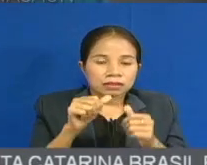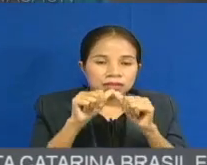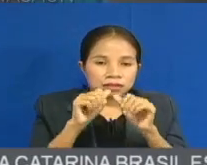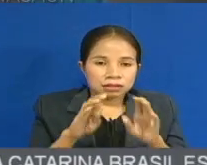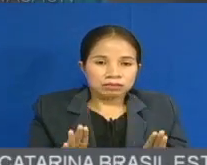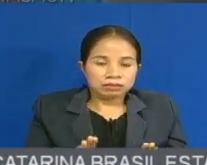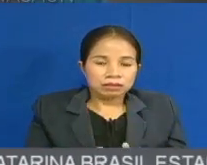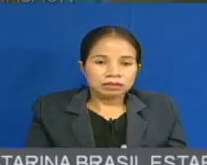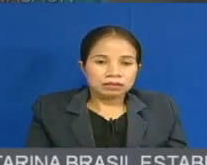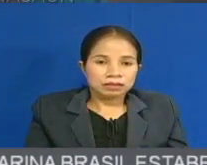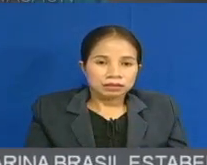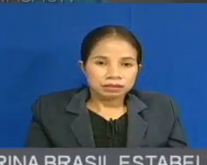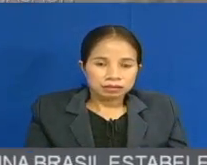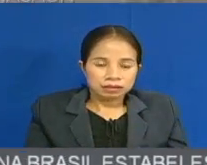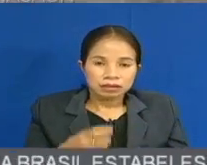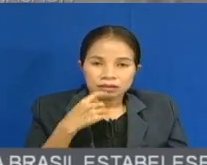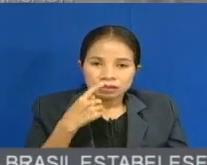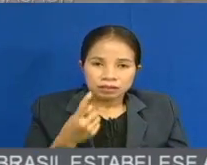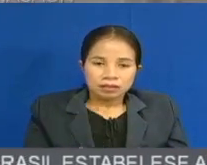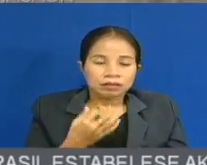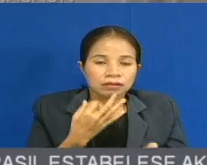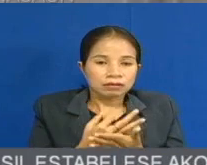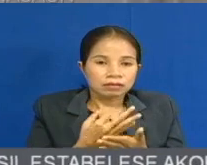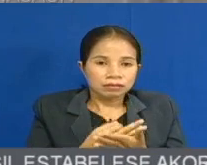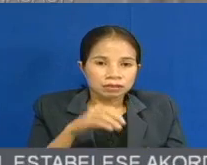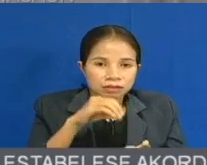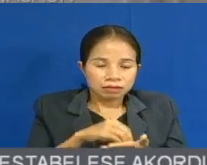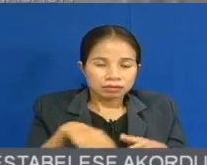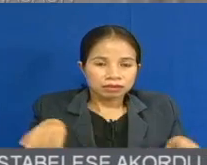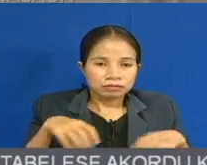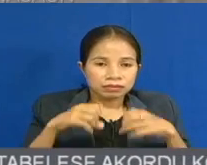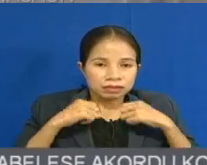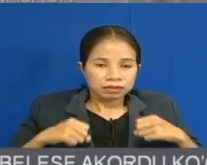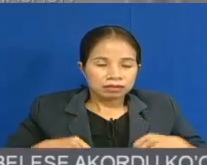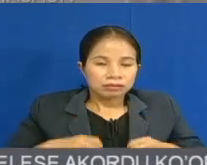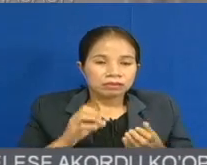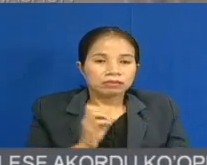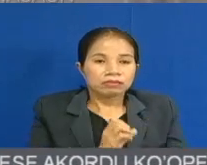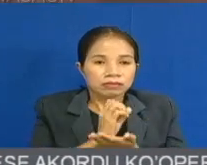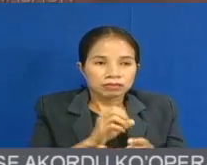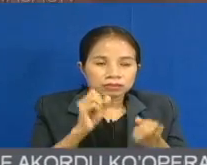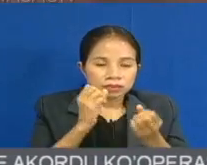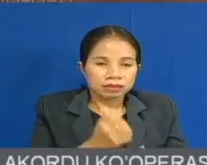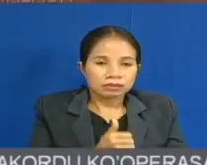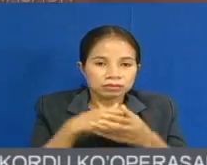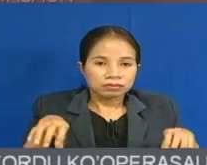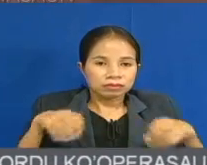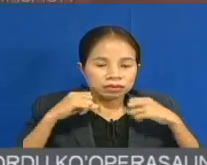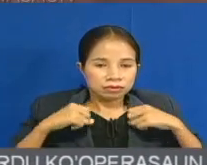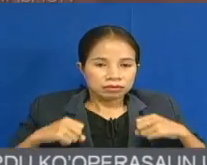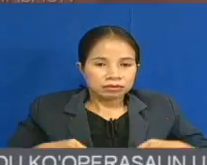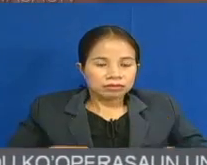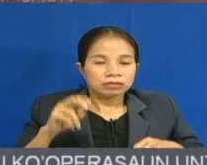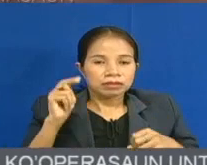Fund, Noé Gaspar acrescenta, orçamento nebe aloca ba serviço saúde rewa, bele apoio serviço saúde regional